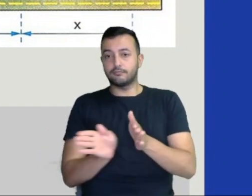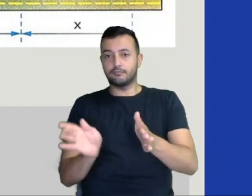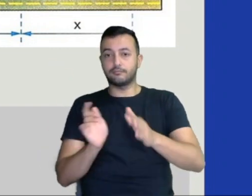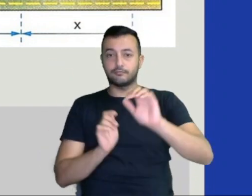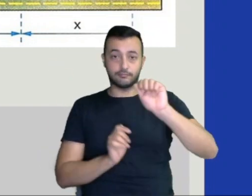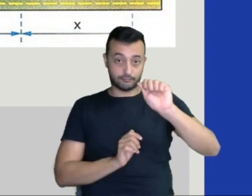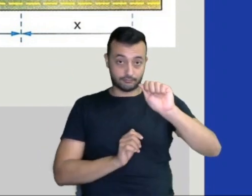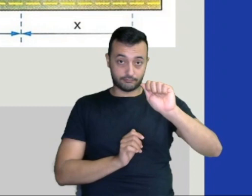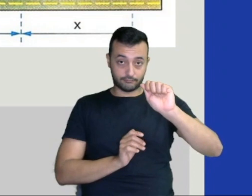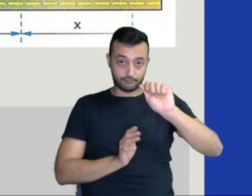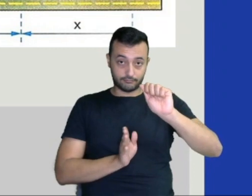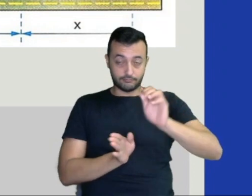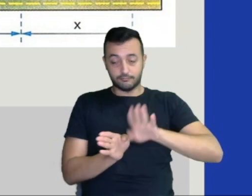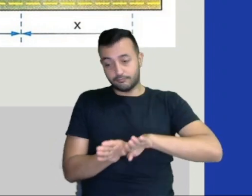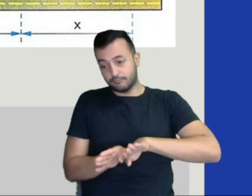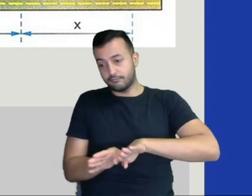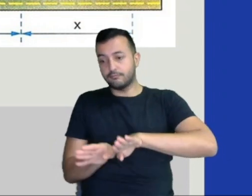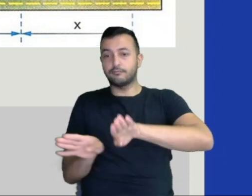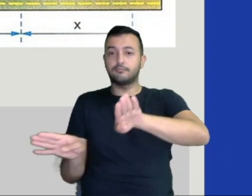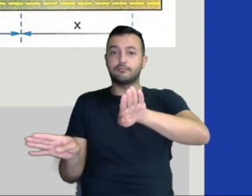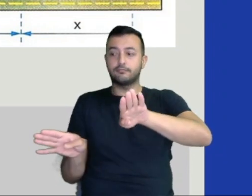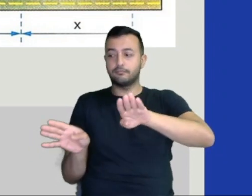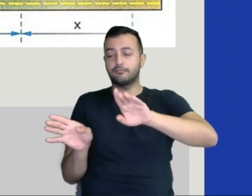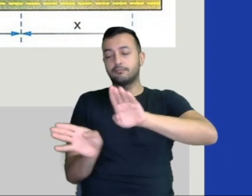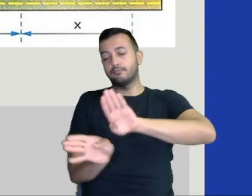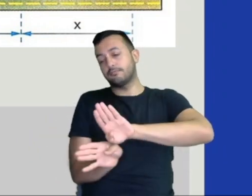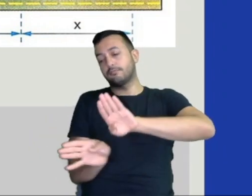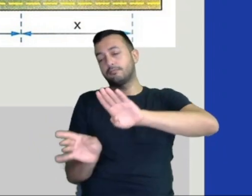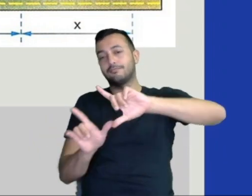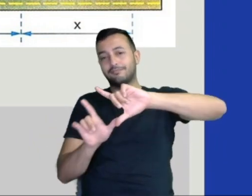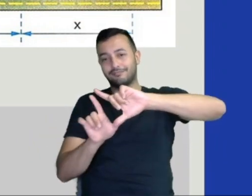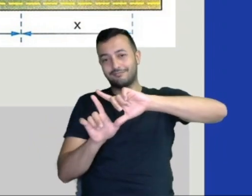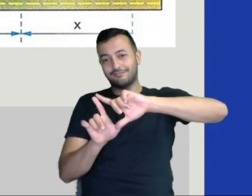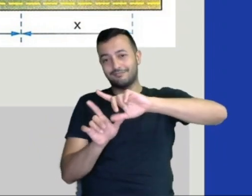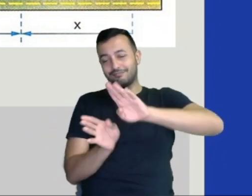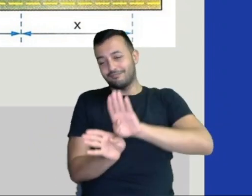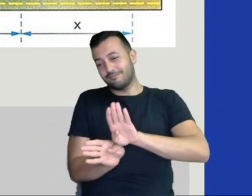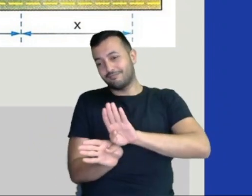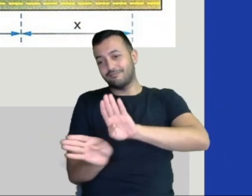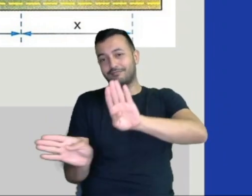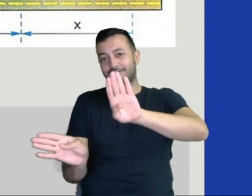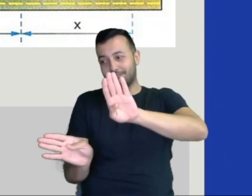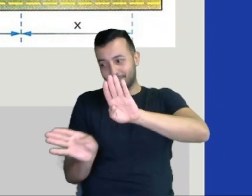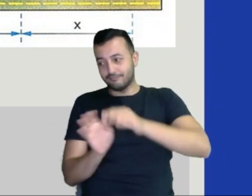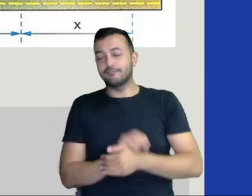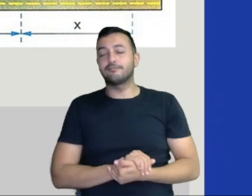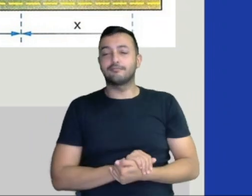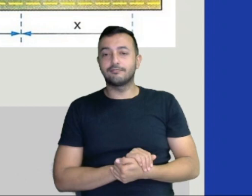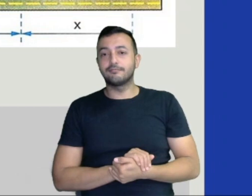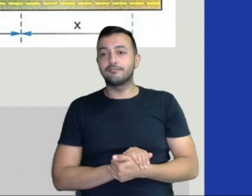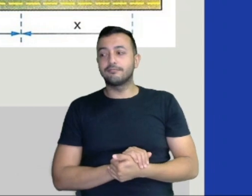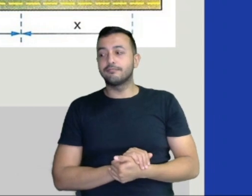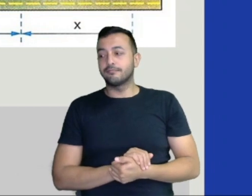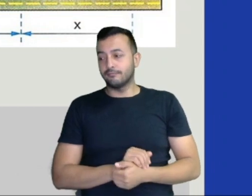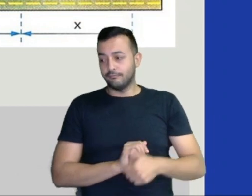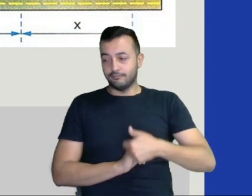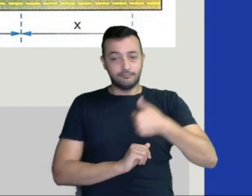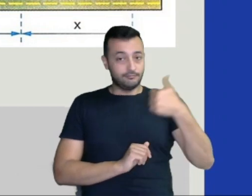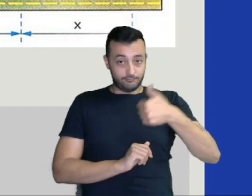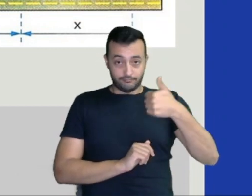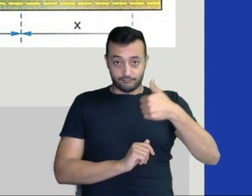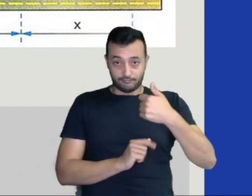aqui o vértice, né, a pontinha aqui desse triângulo que se formou, né, tá ali o ponto A. Na primeira avenida,